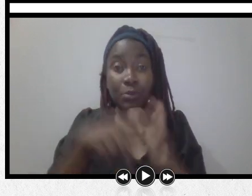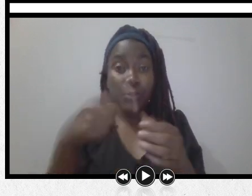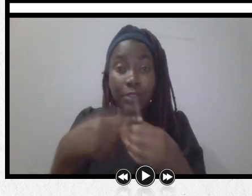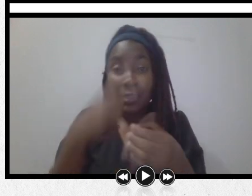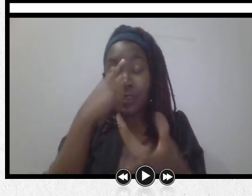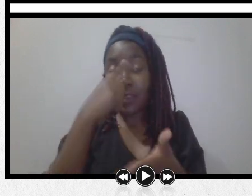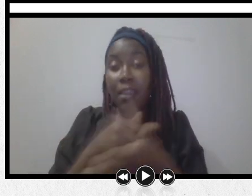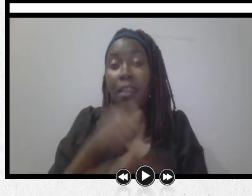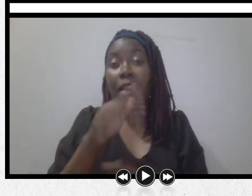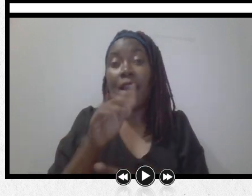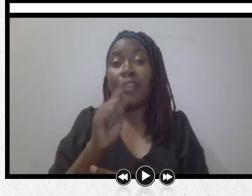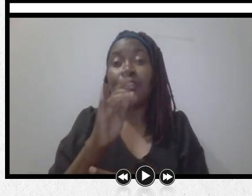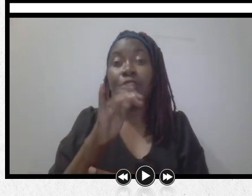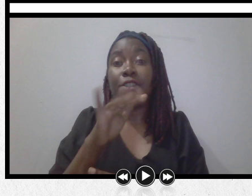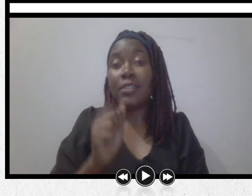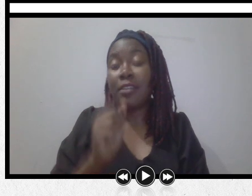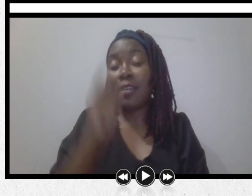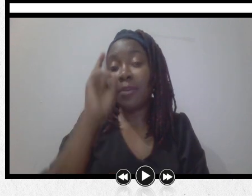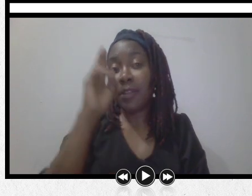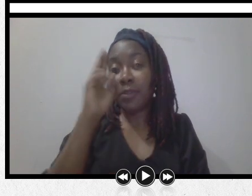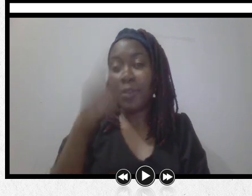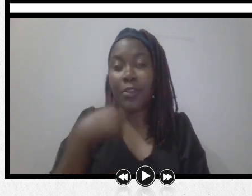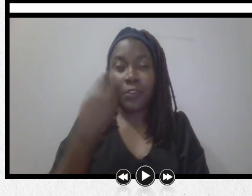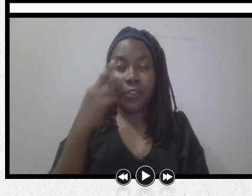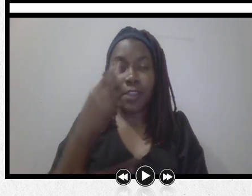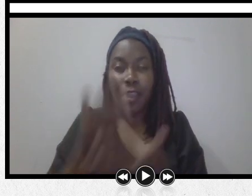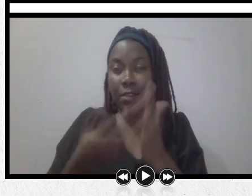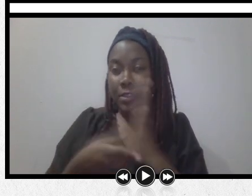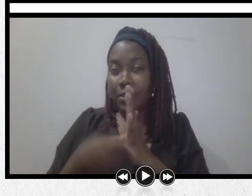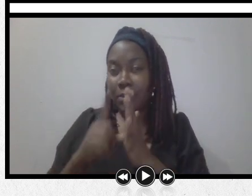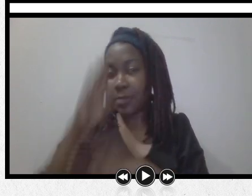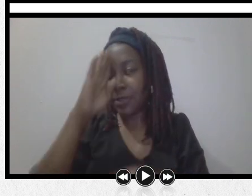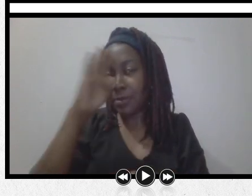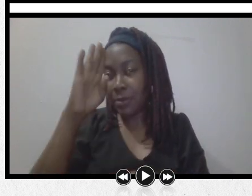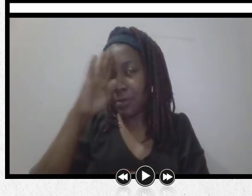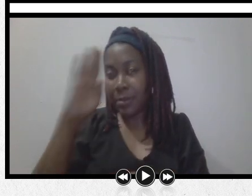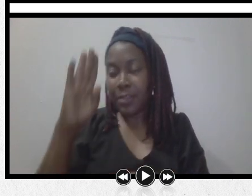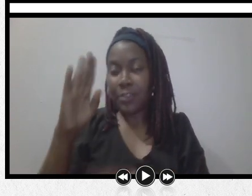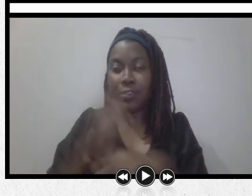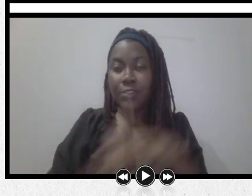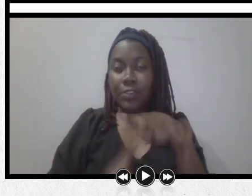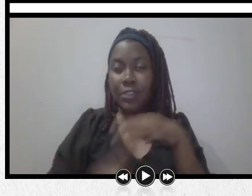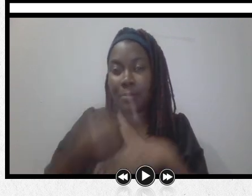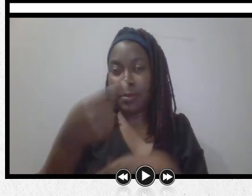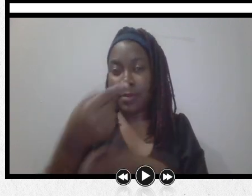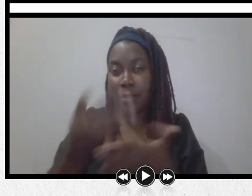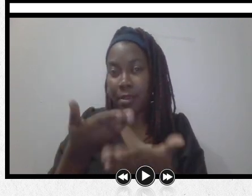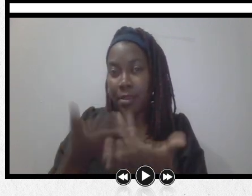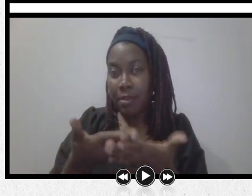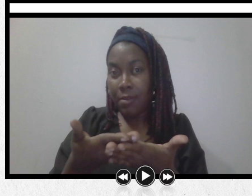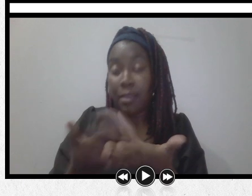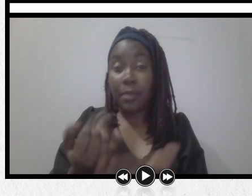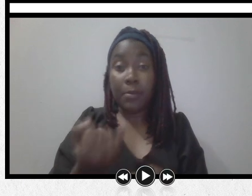quem é a agência reguladora. Nós vimos nas aulas anteriores, principalmente com destaque na nossa primeira aula, que